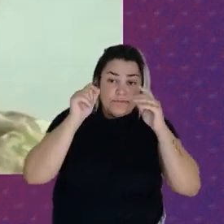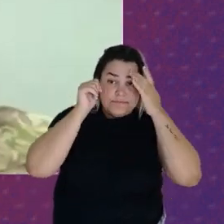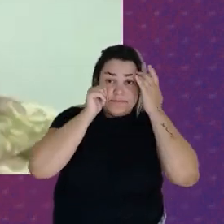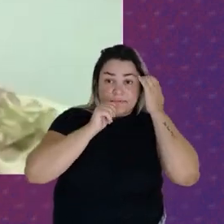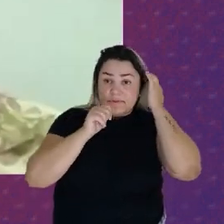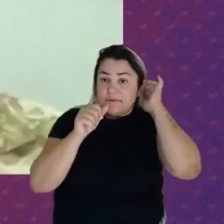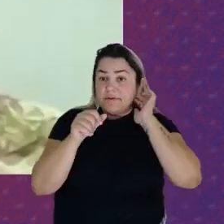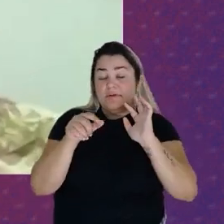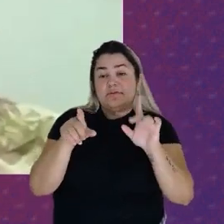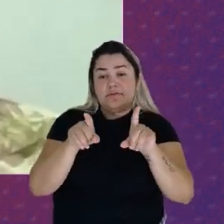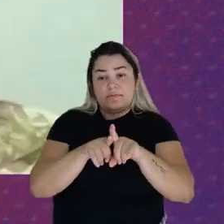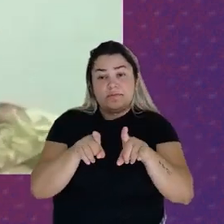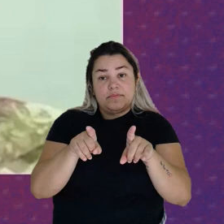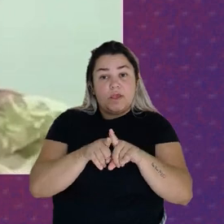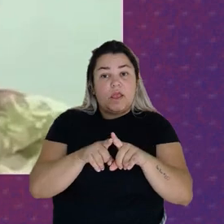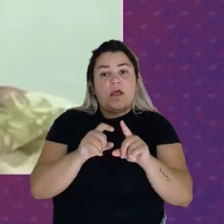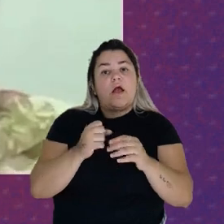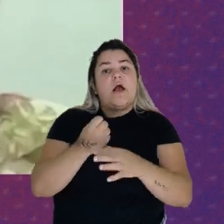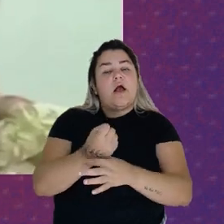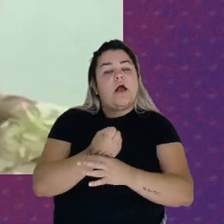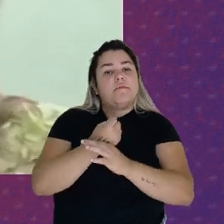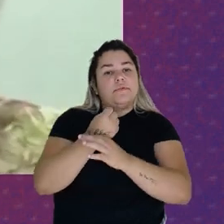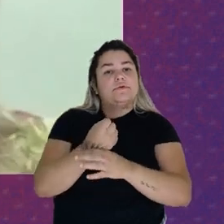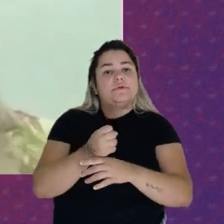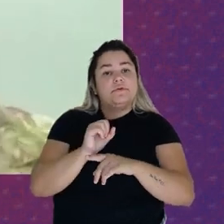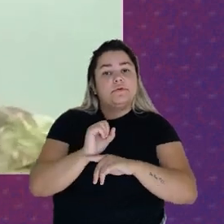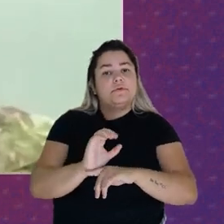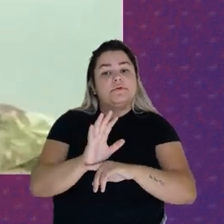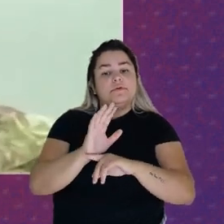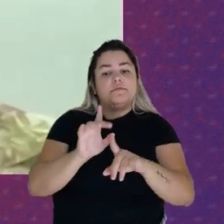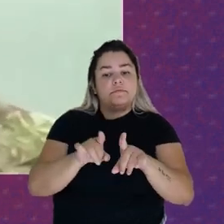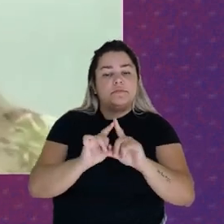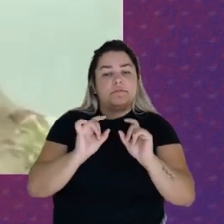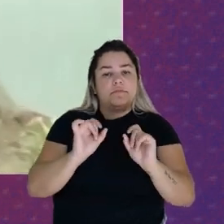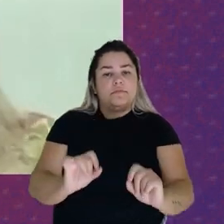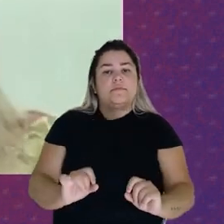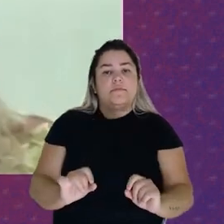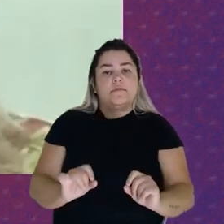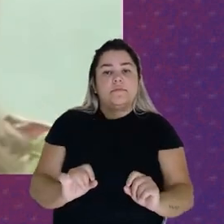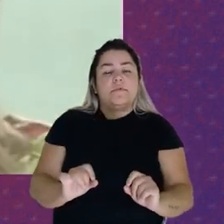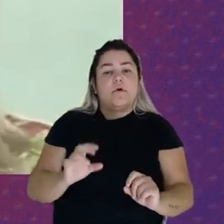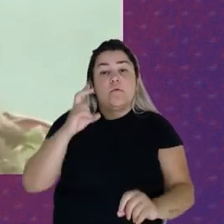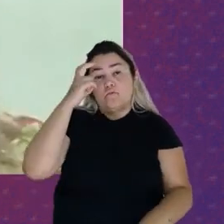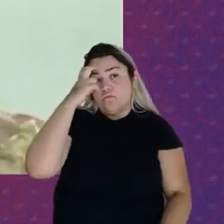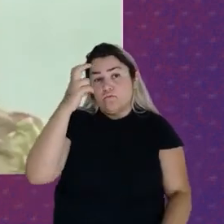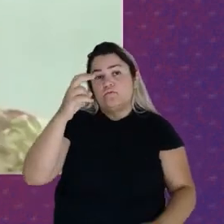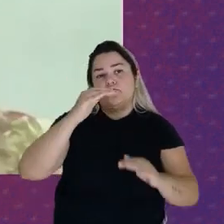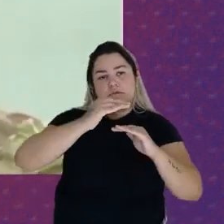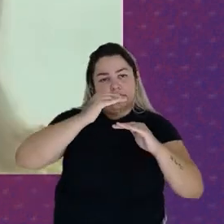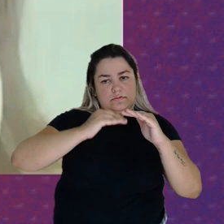está apoiada em uma cultura, em uma visão de desigualdade